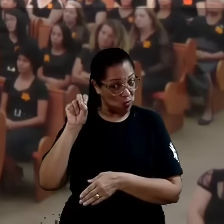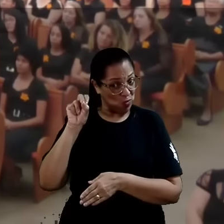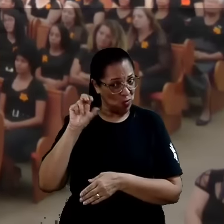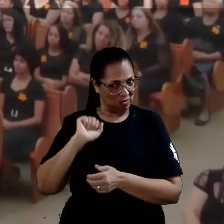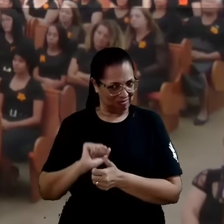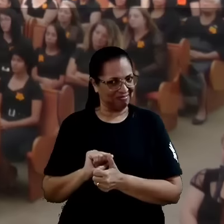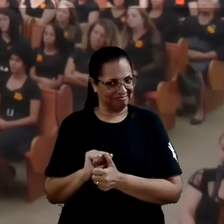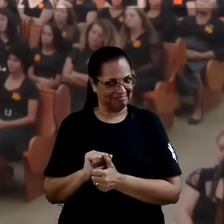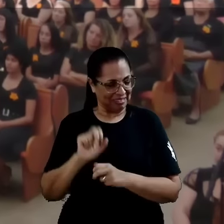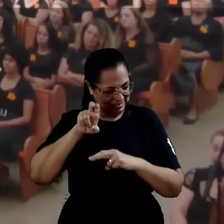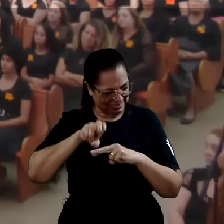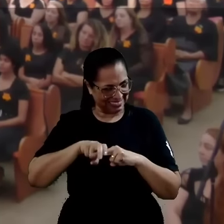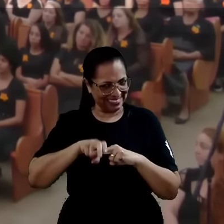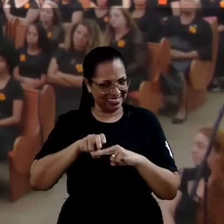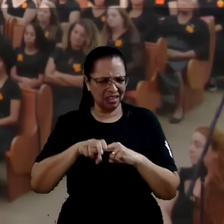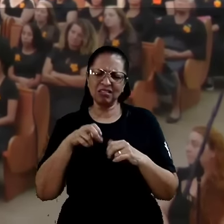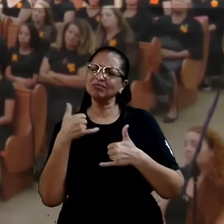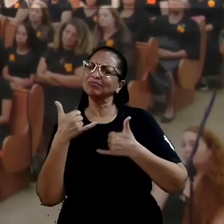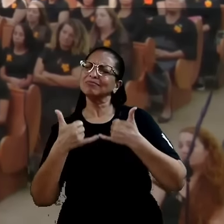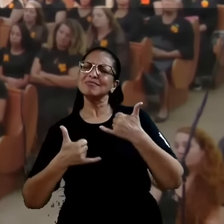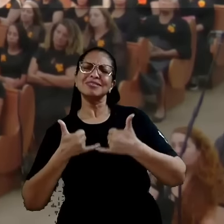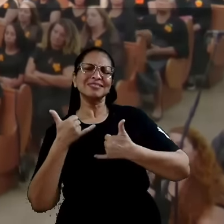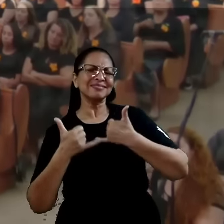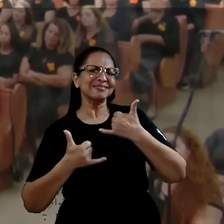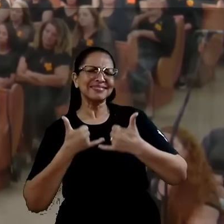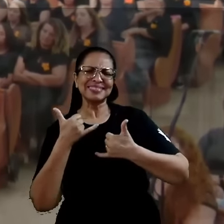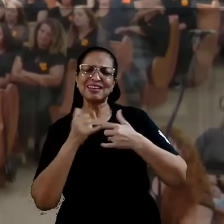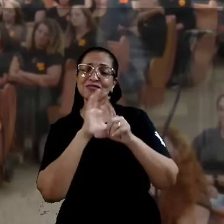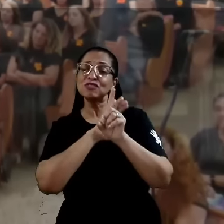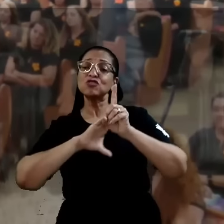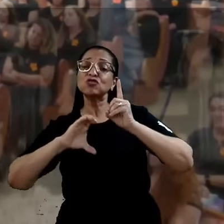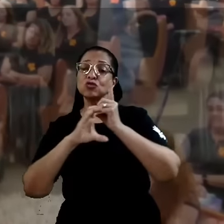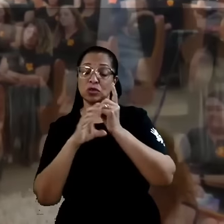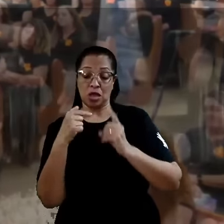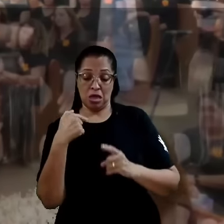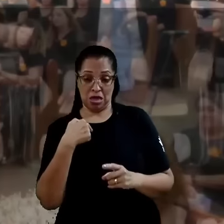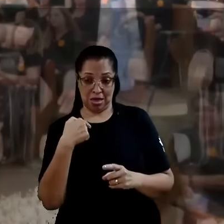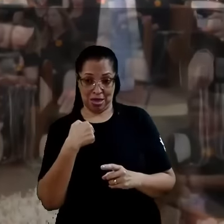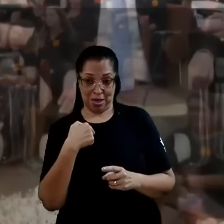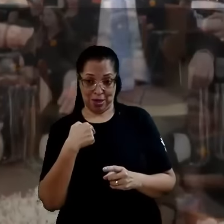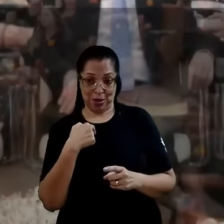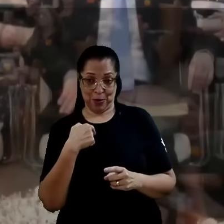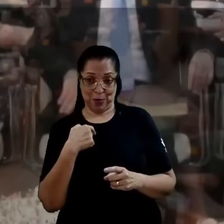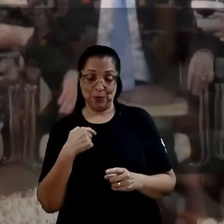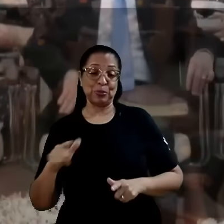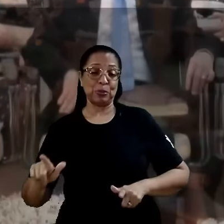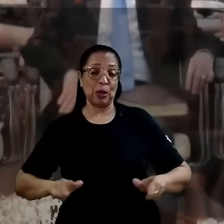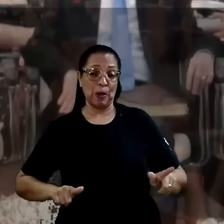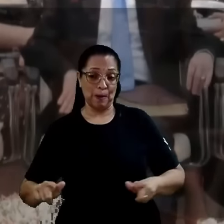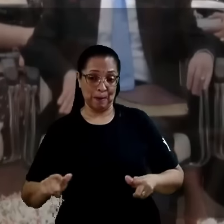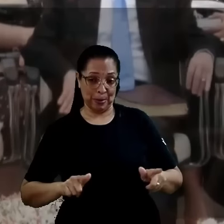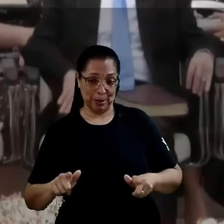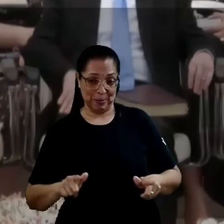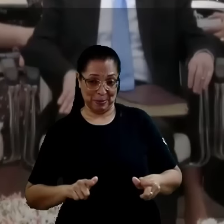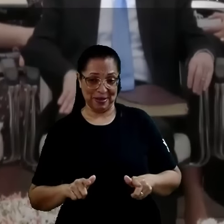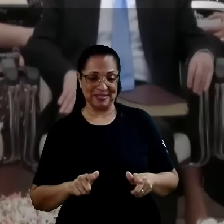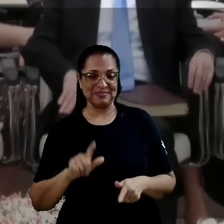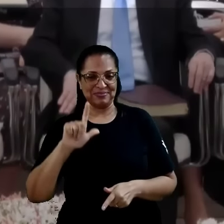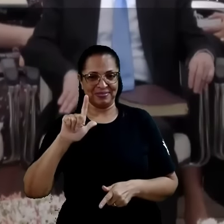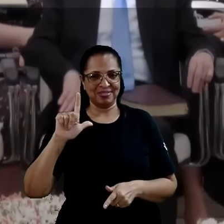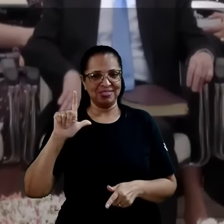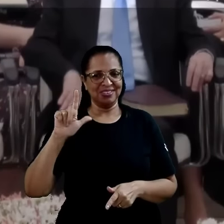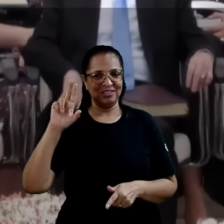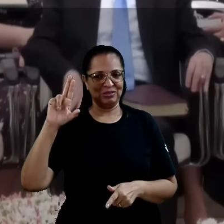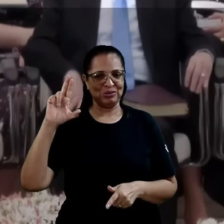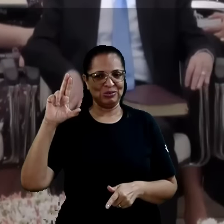avô e brincava ali eu minha prima Luciana que somos da mesma geração está ali min irmã diaconiza Cláudia faço o